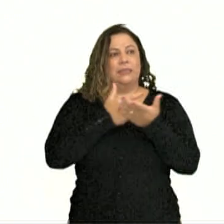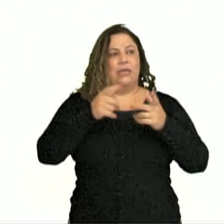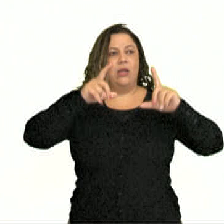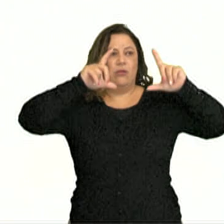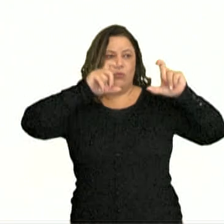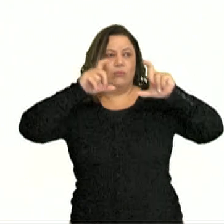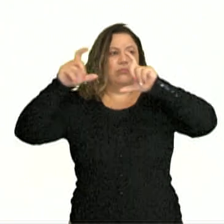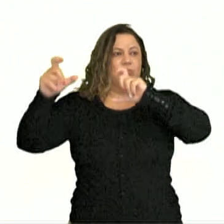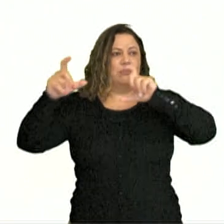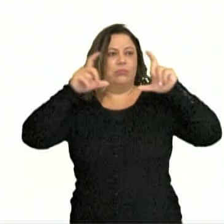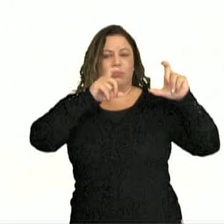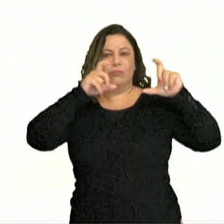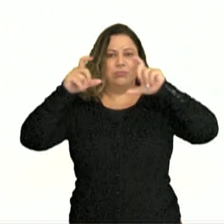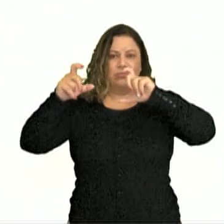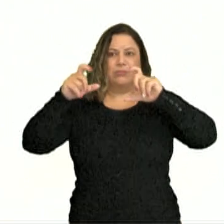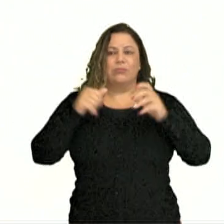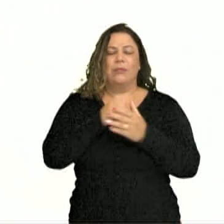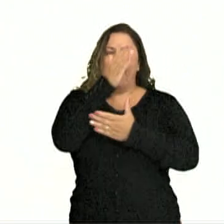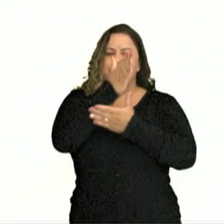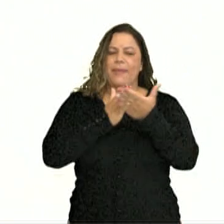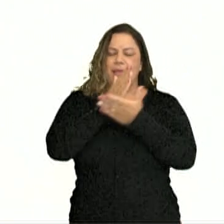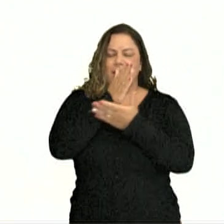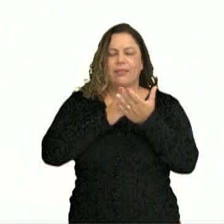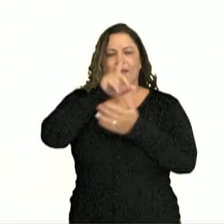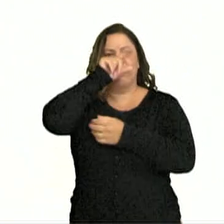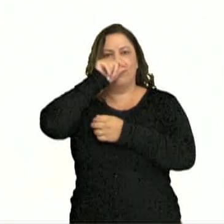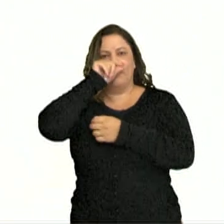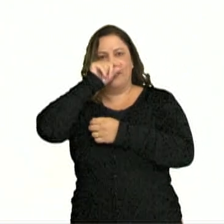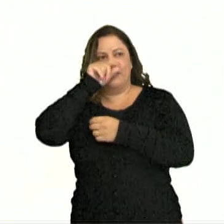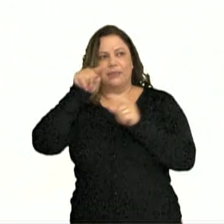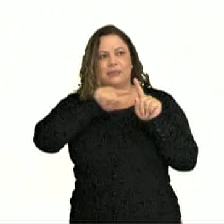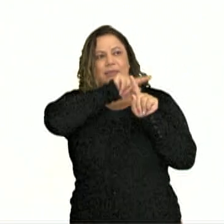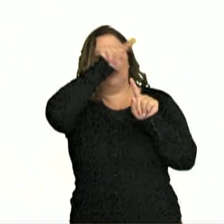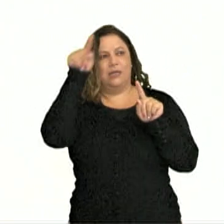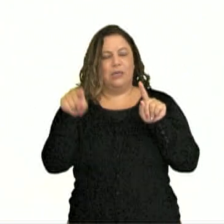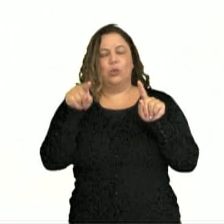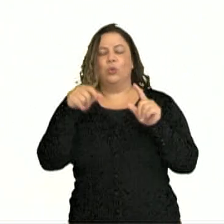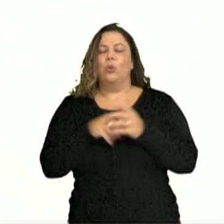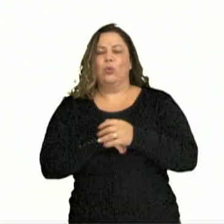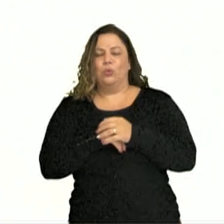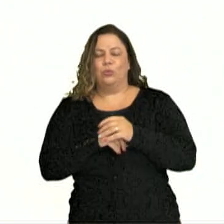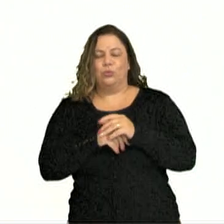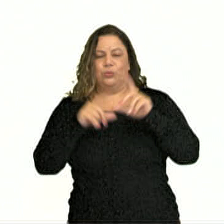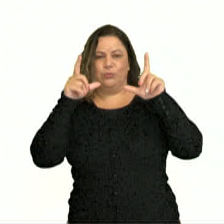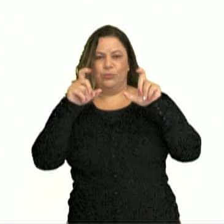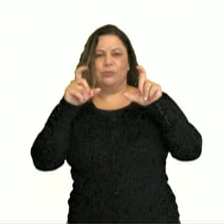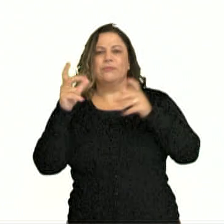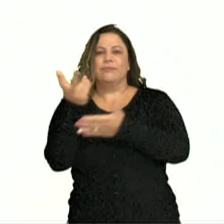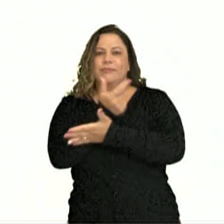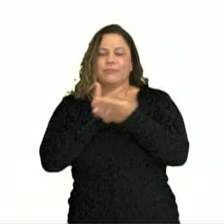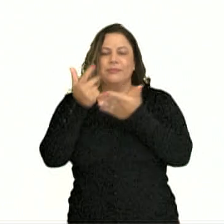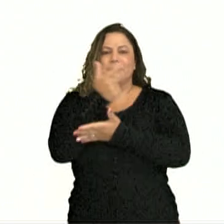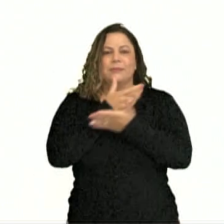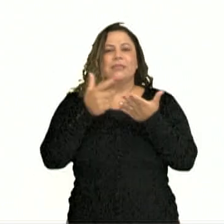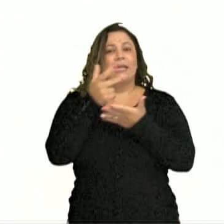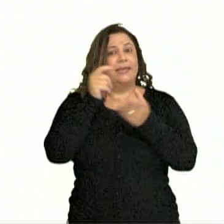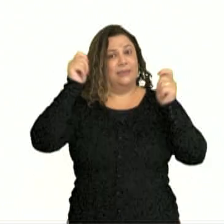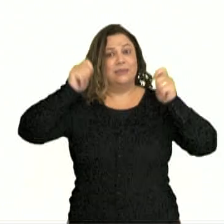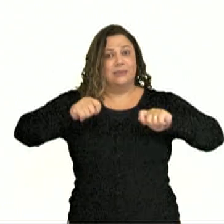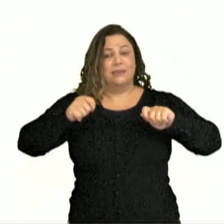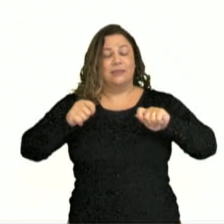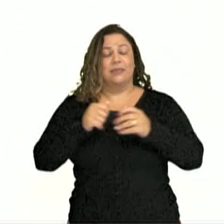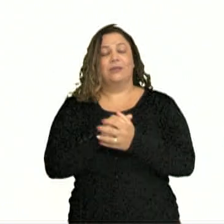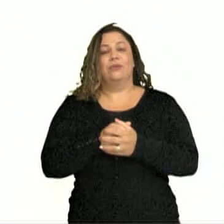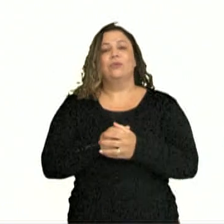ó, metade do passarinho real aparece com a outra sua metade de desenho. A mágica está justamente